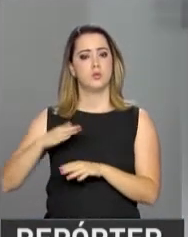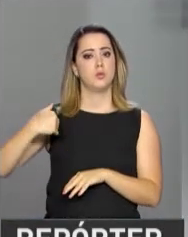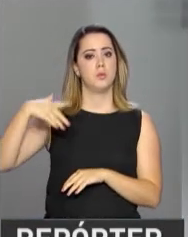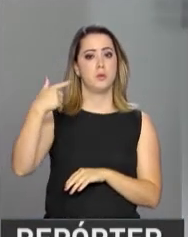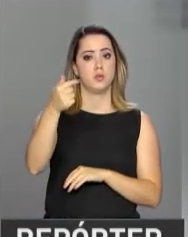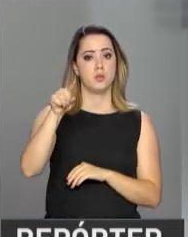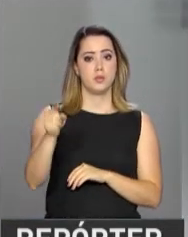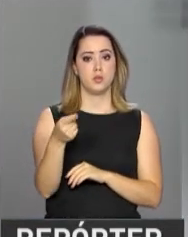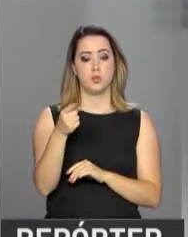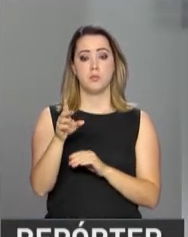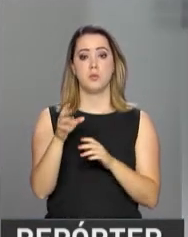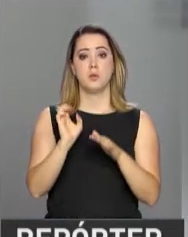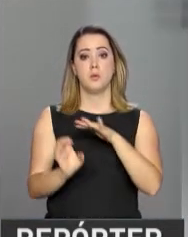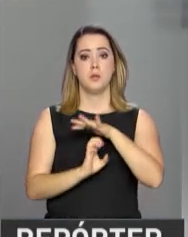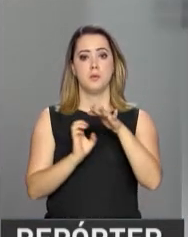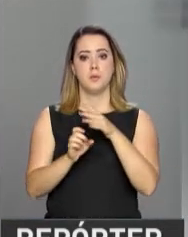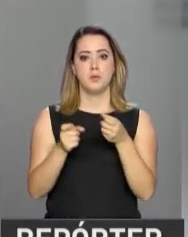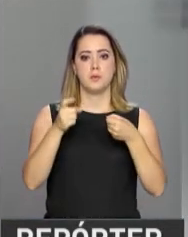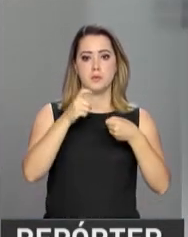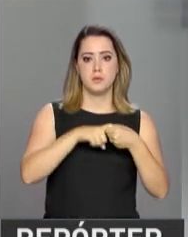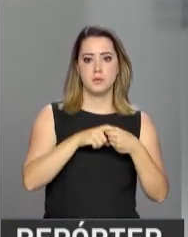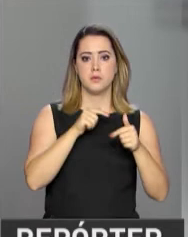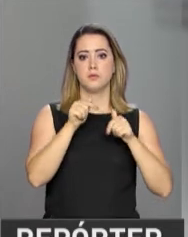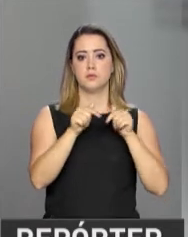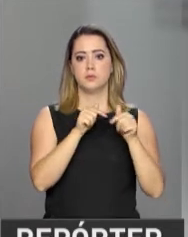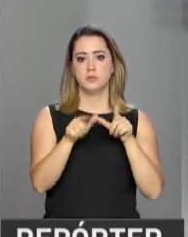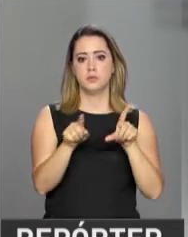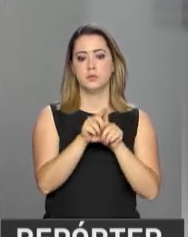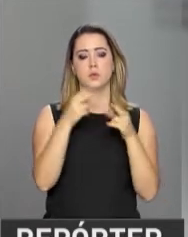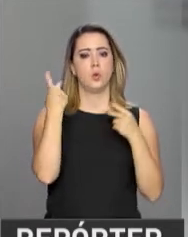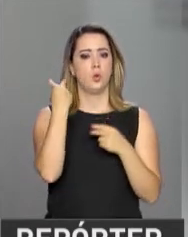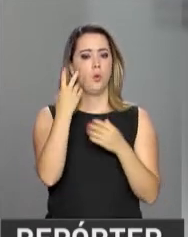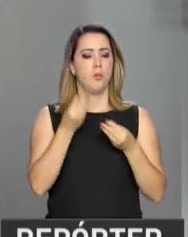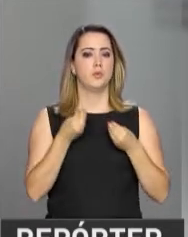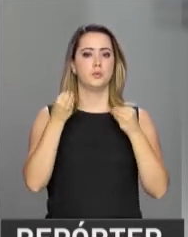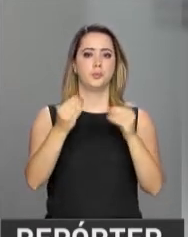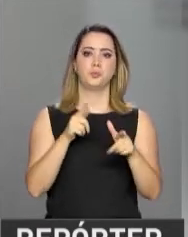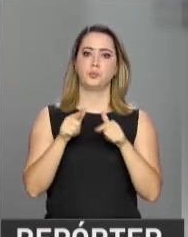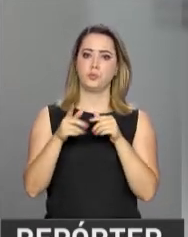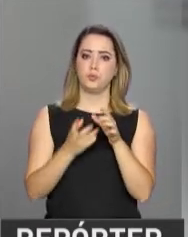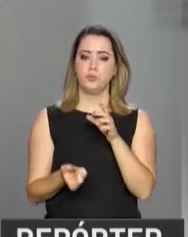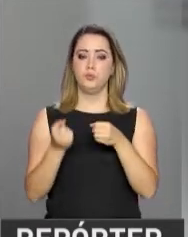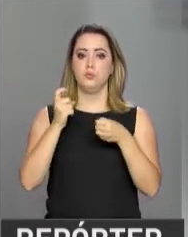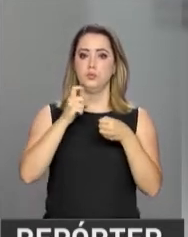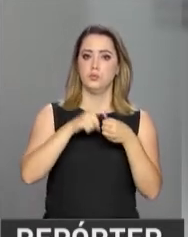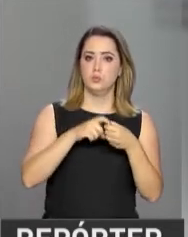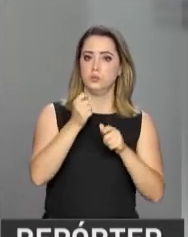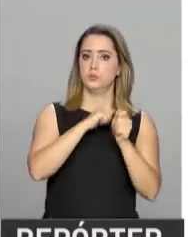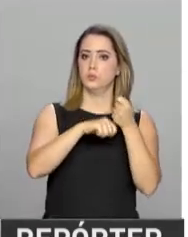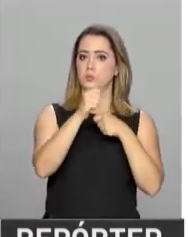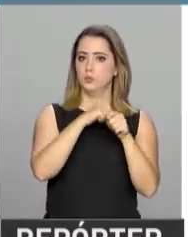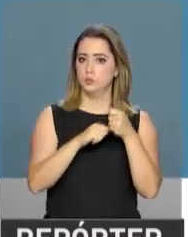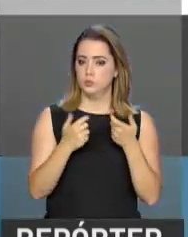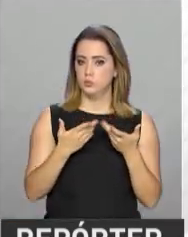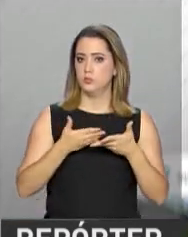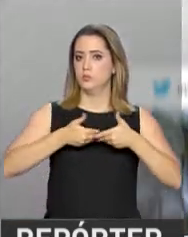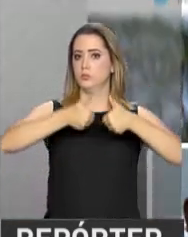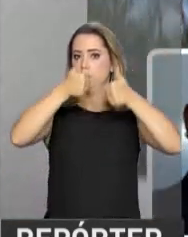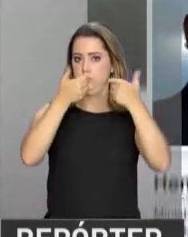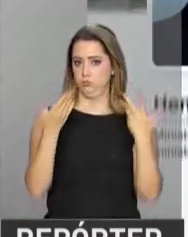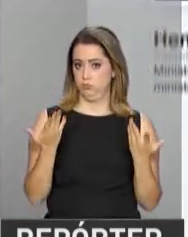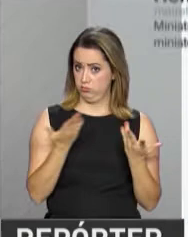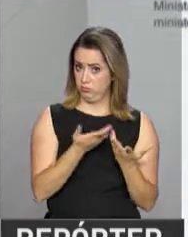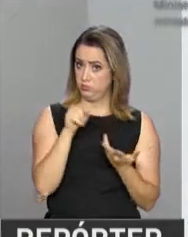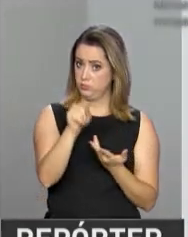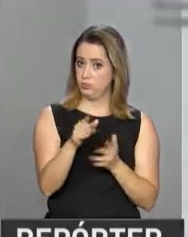mil empresas no brasil a retomar suas atividades garantindo empregos e ajudando na recuperação da economia ainda segundo meirelles